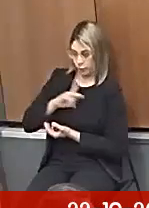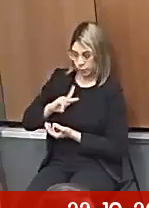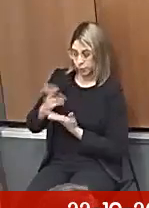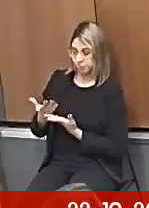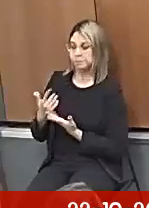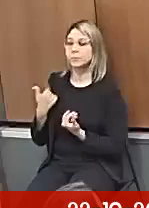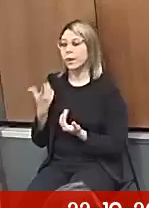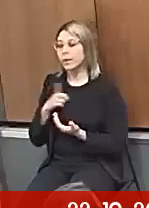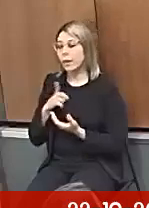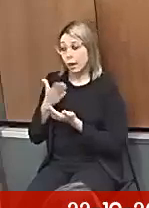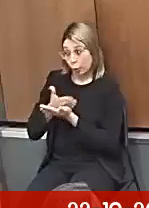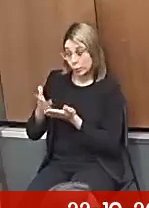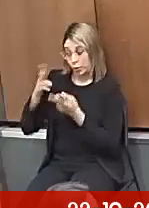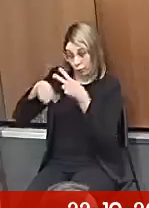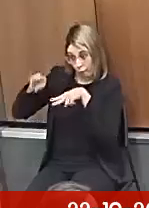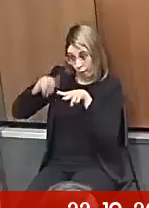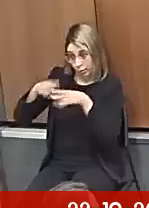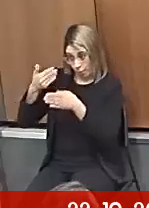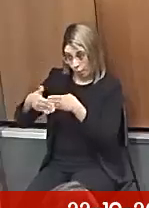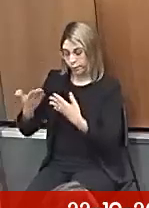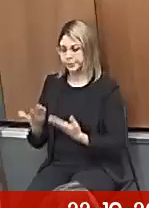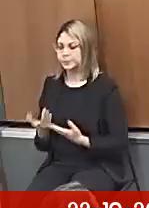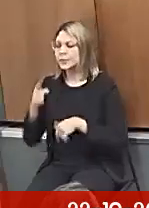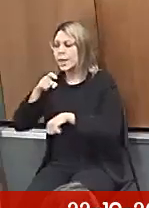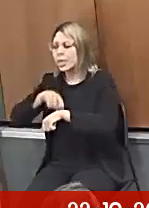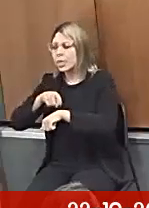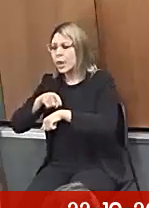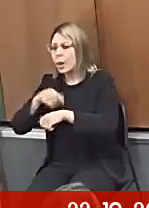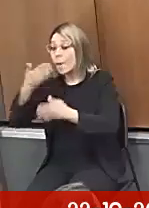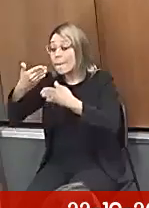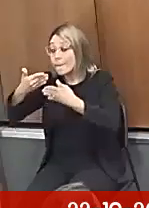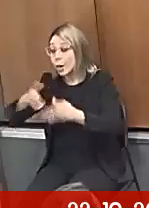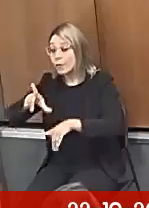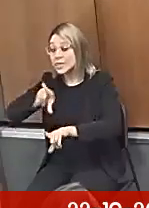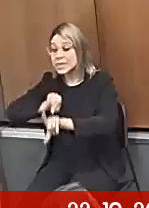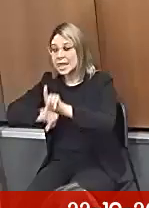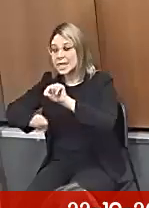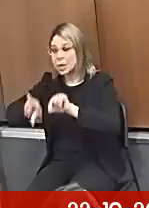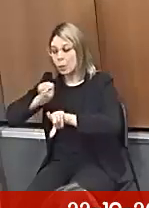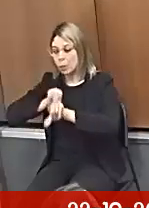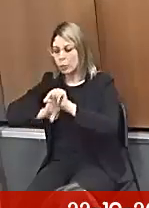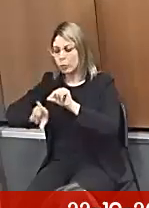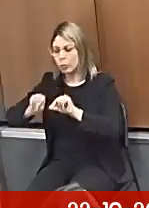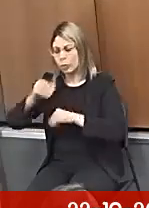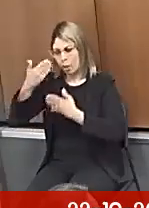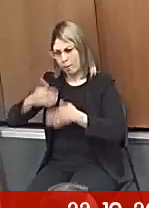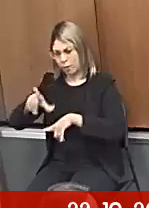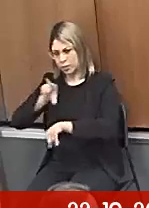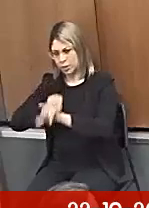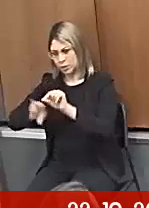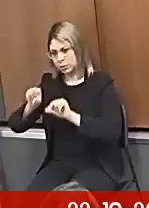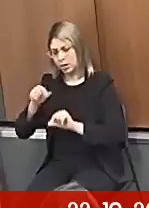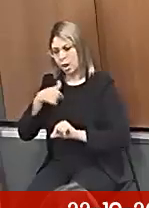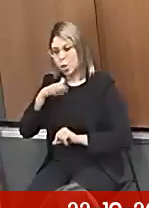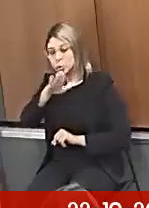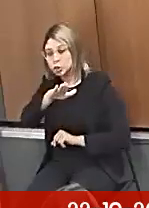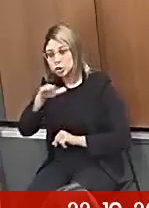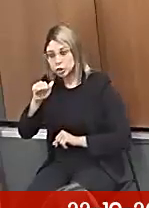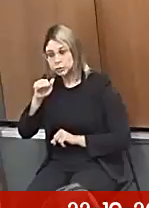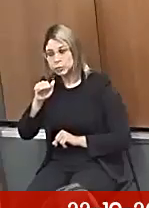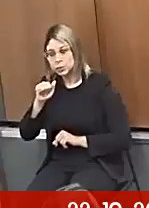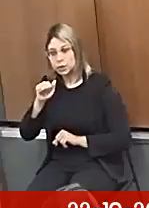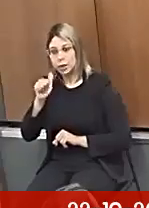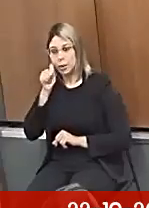prova. Na hora da prova de seleção, obrigado, na hora da tal da prova de seleção, eu chamei